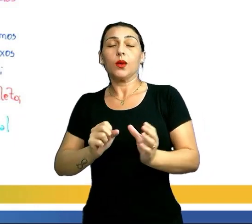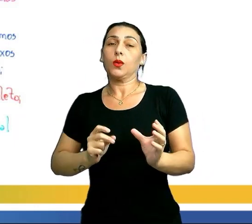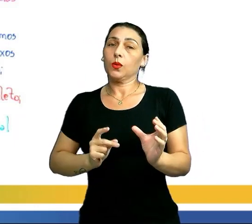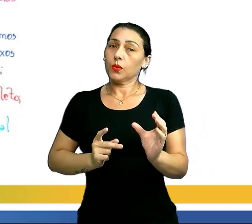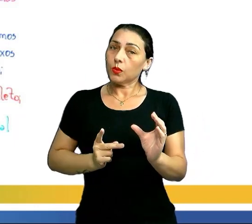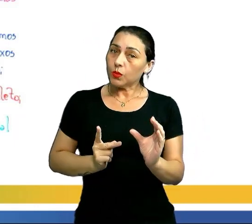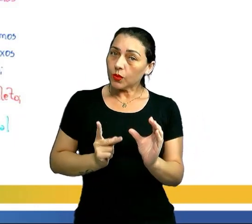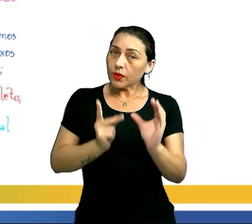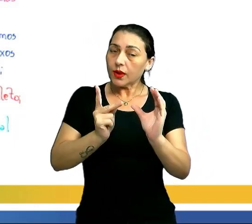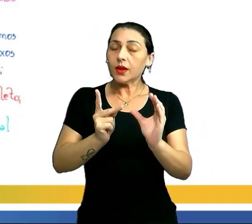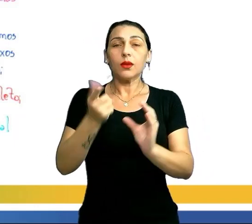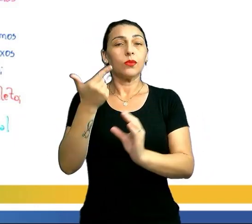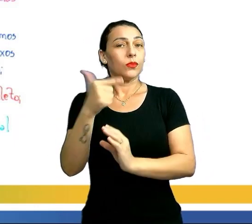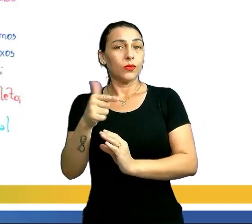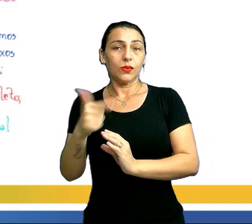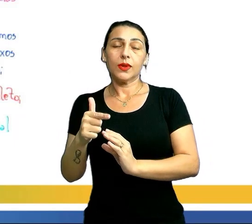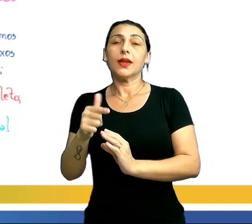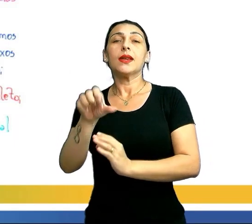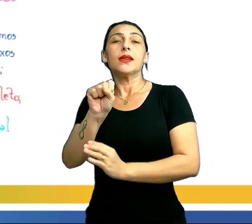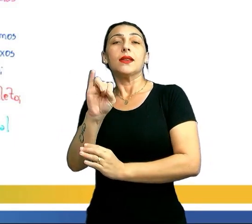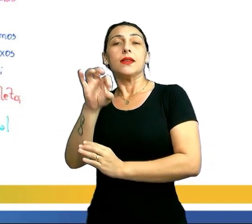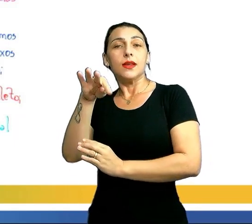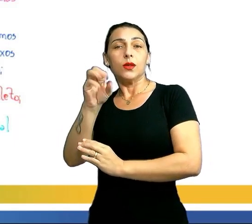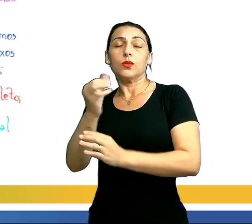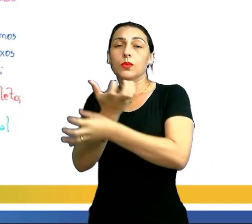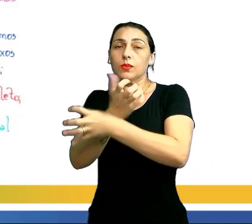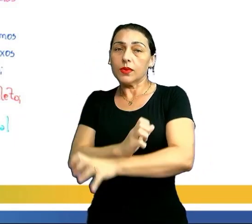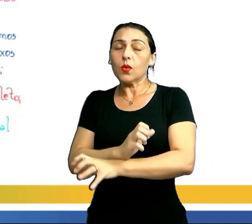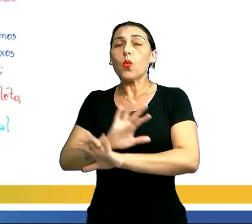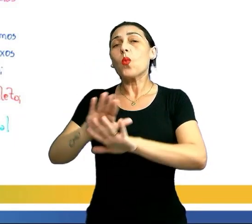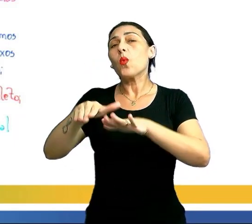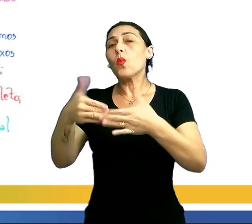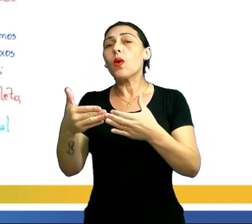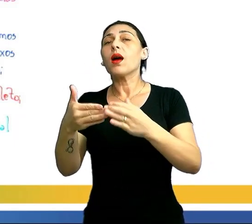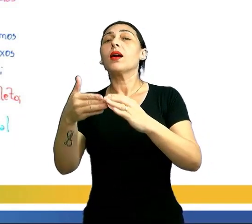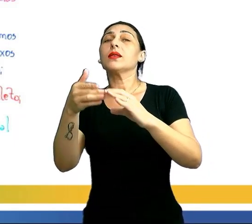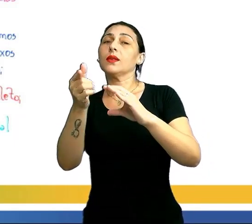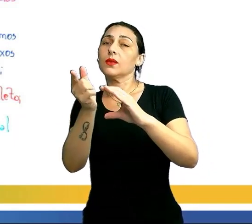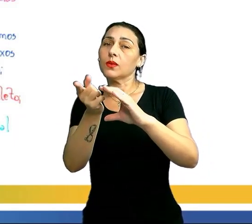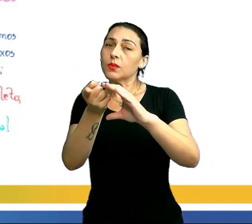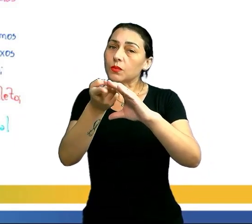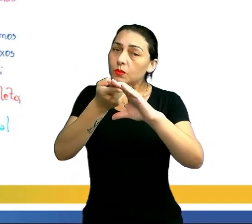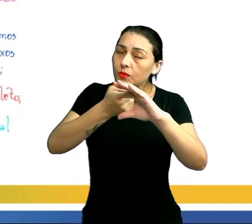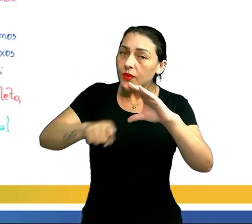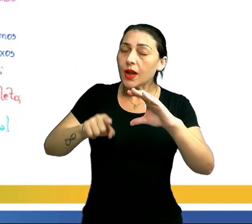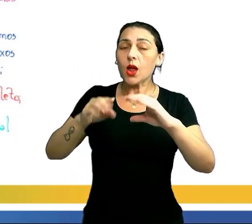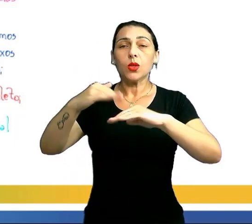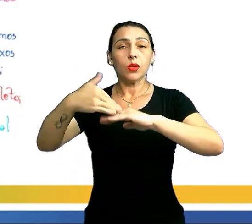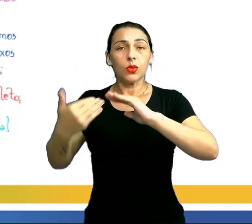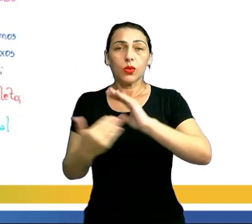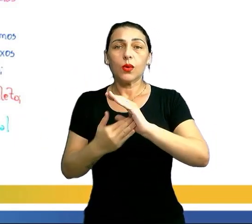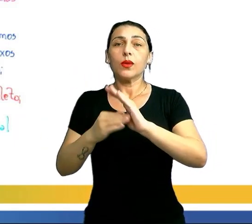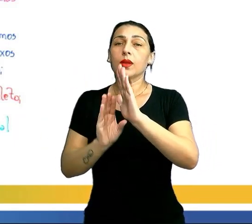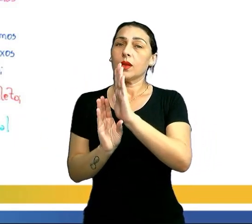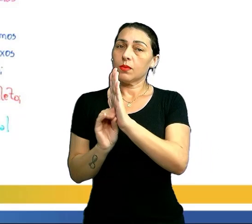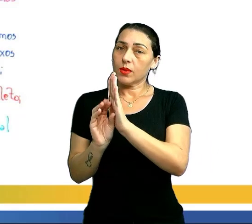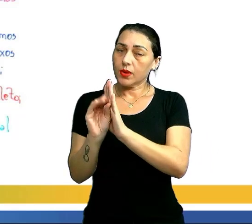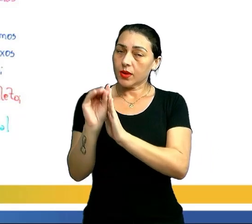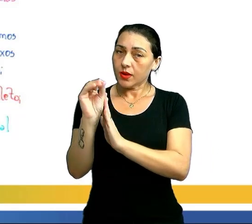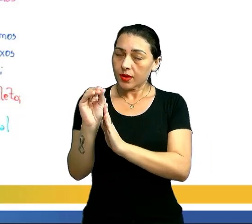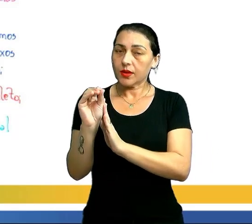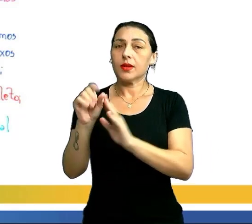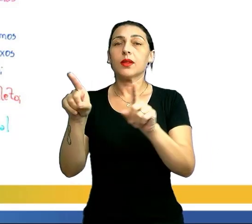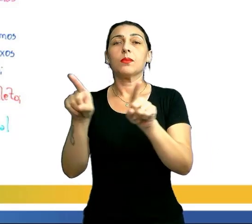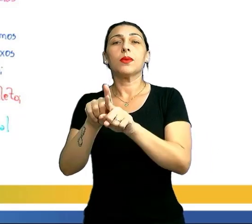possuem citoesqueleto. E quais são as células procariontes? Procariontes são todas as bactérias,